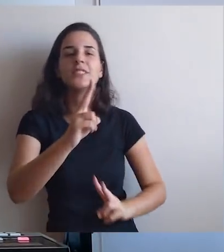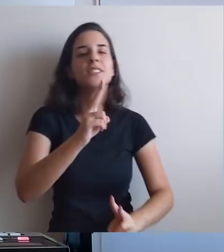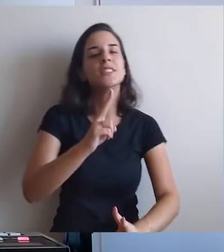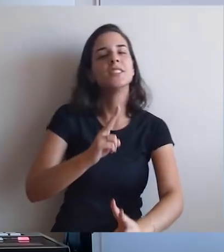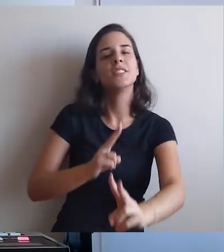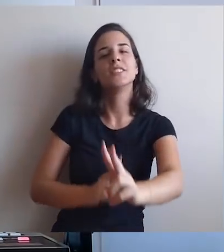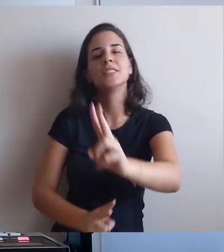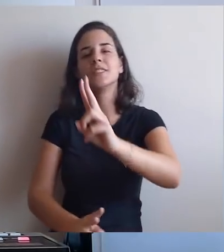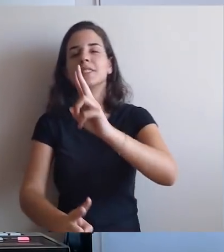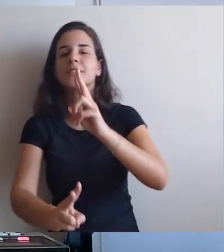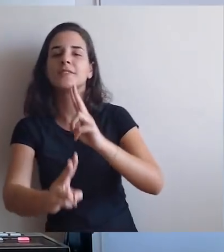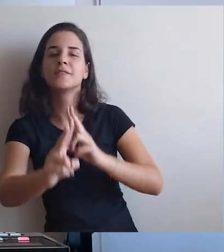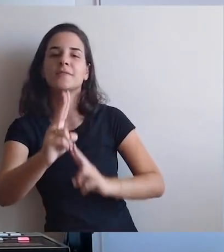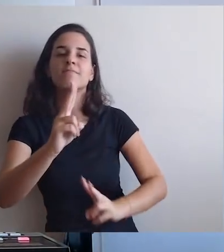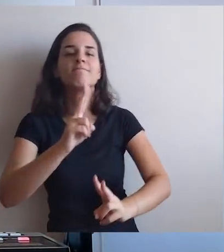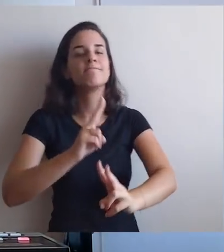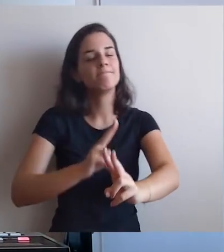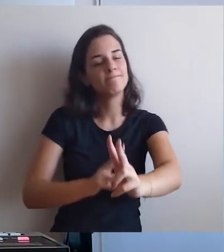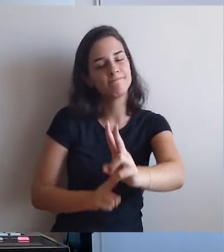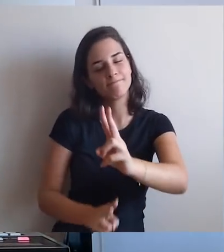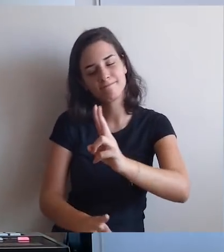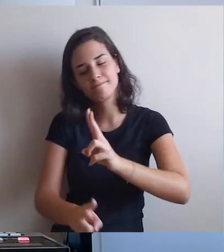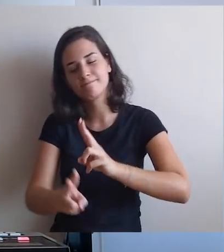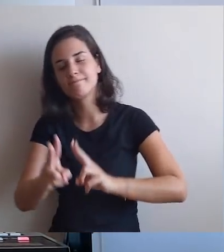sempre. Sempre